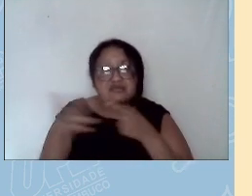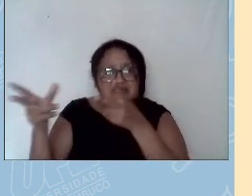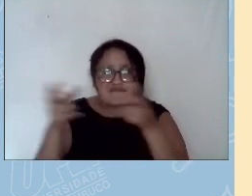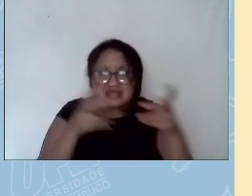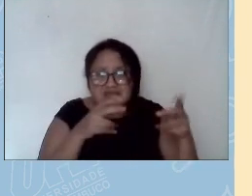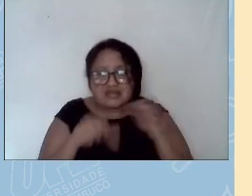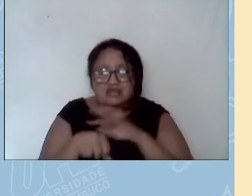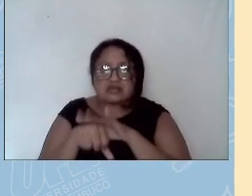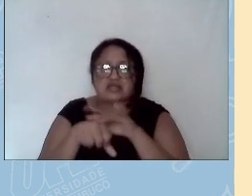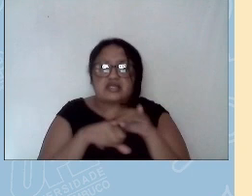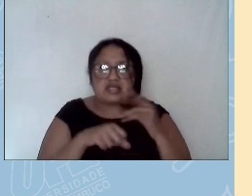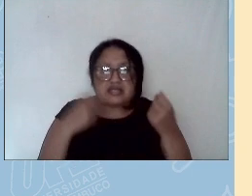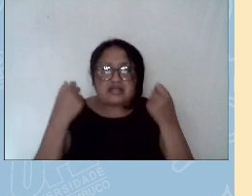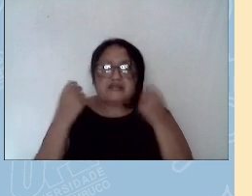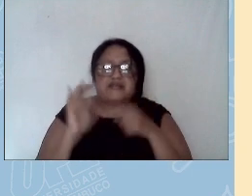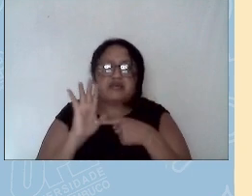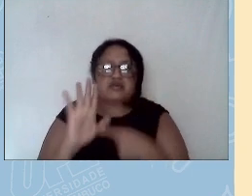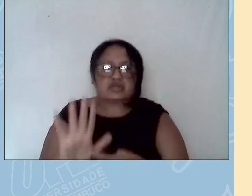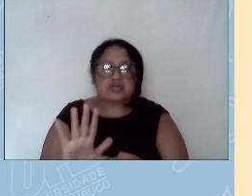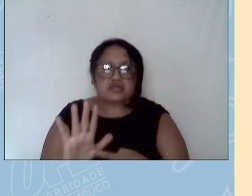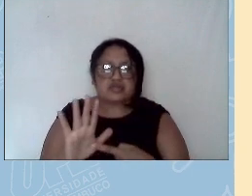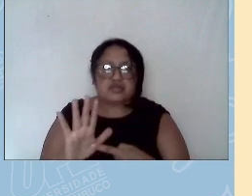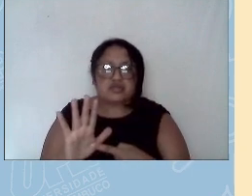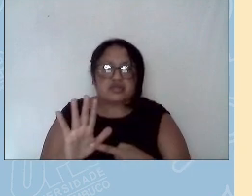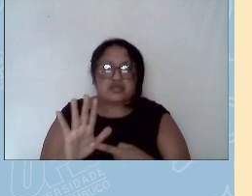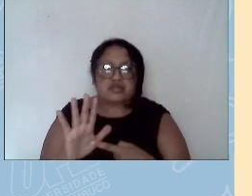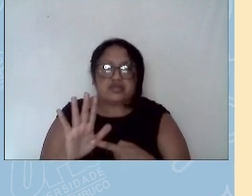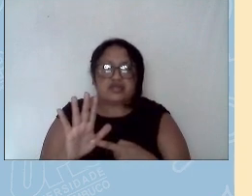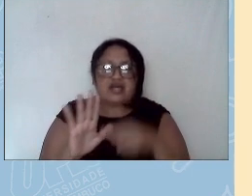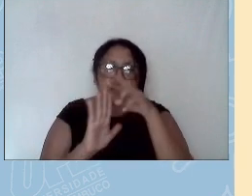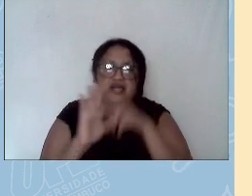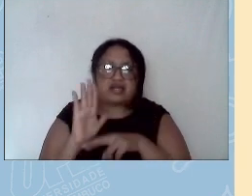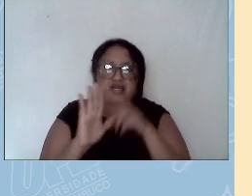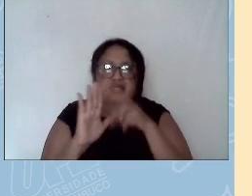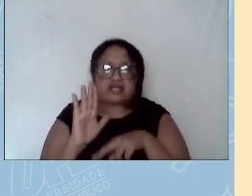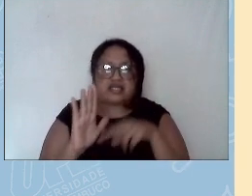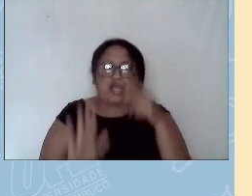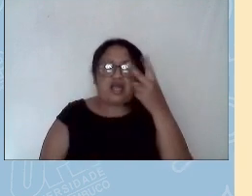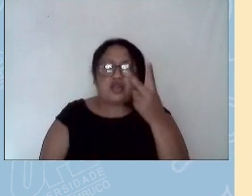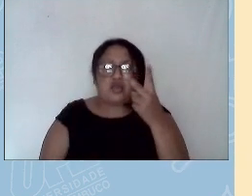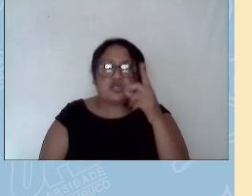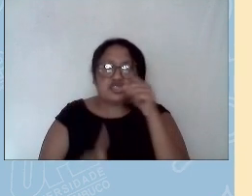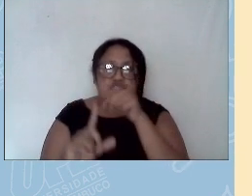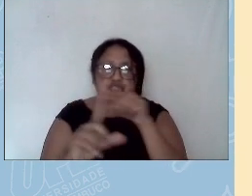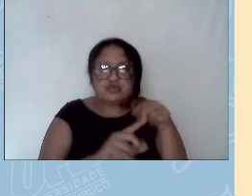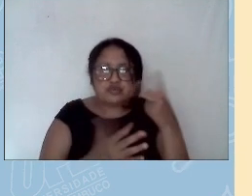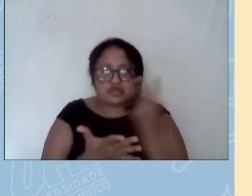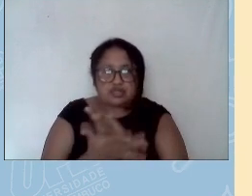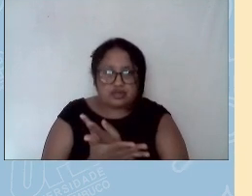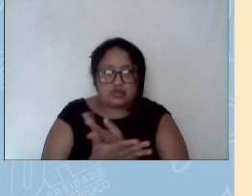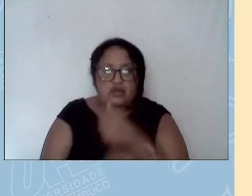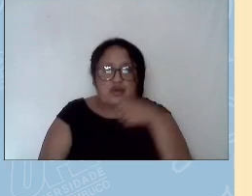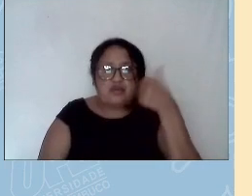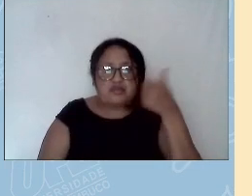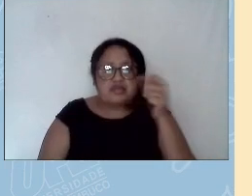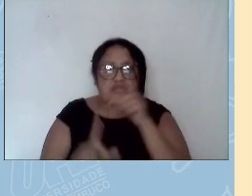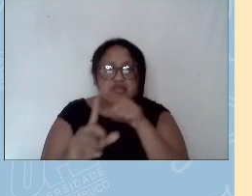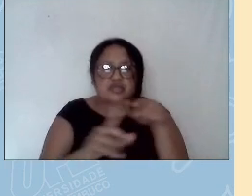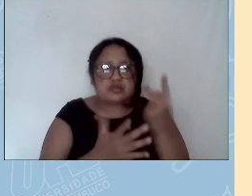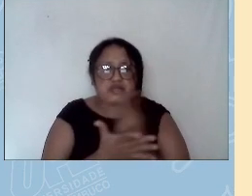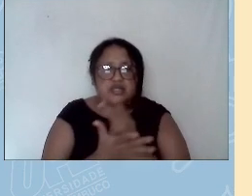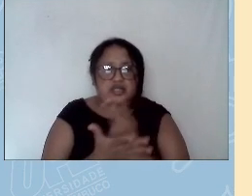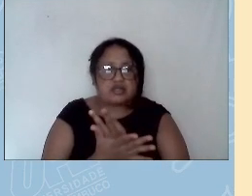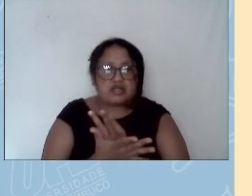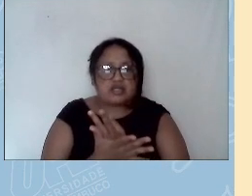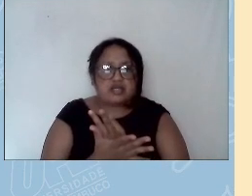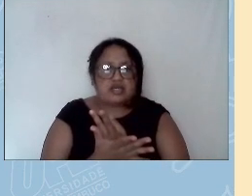doença apresentam via de regra dois tipos de erros o primeiro tipo de erro é